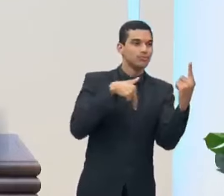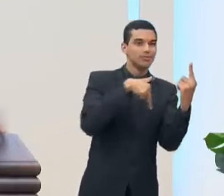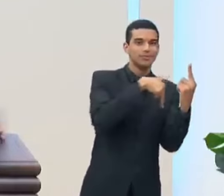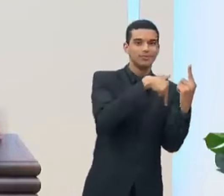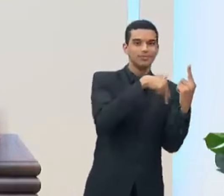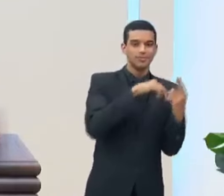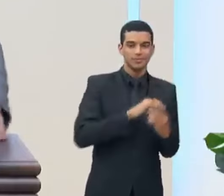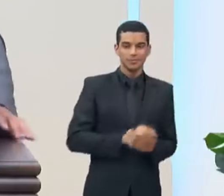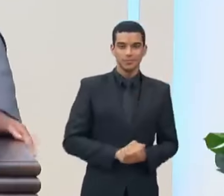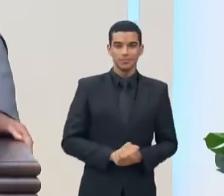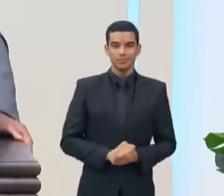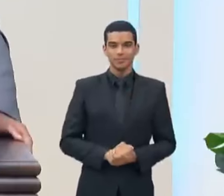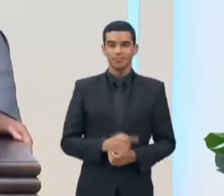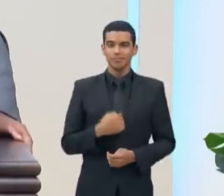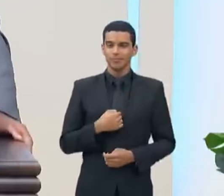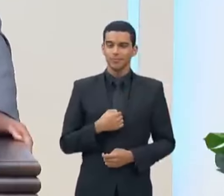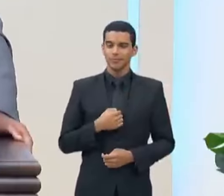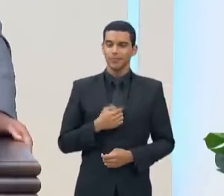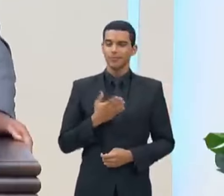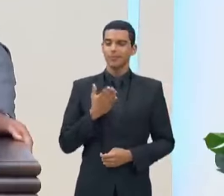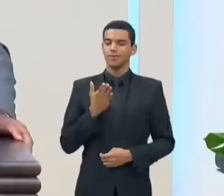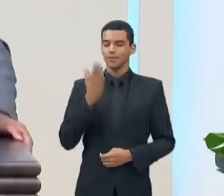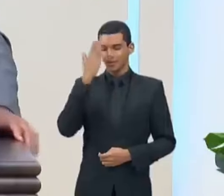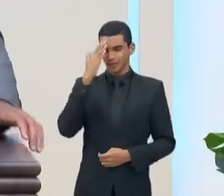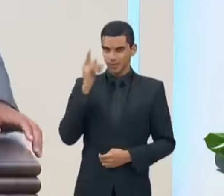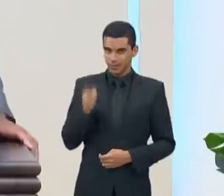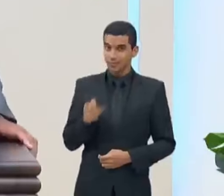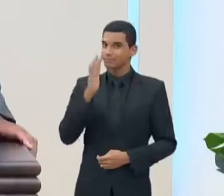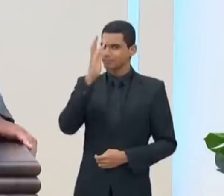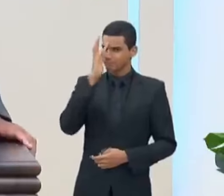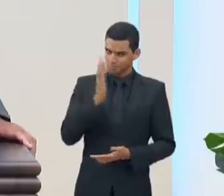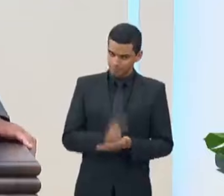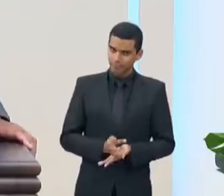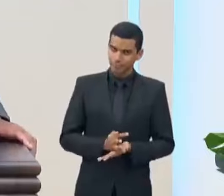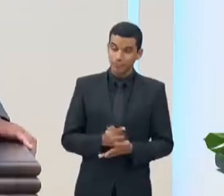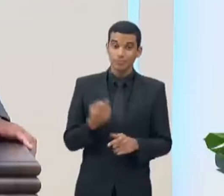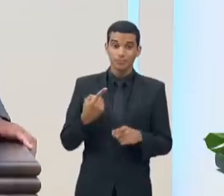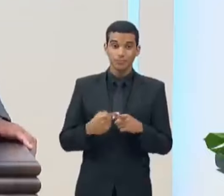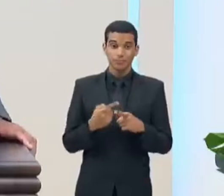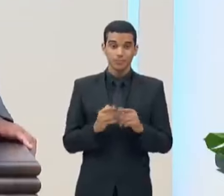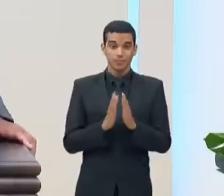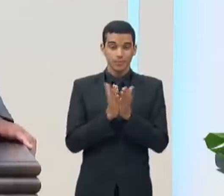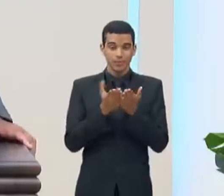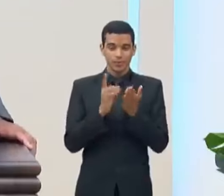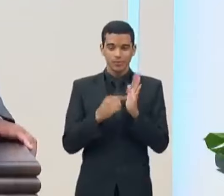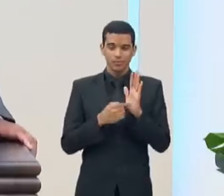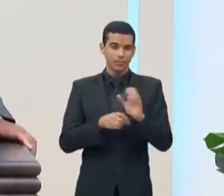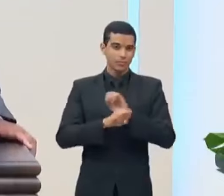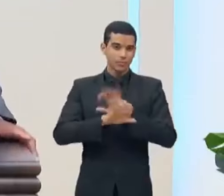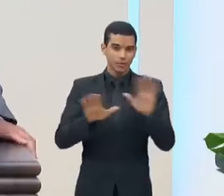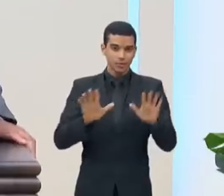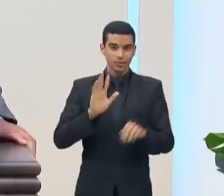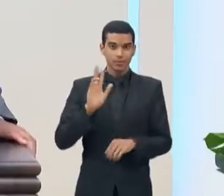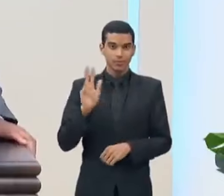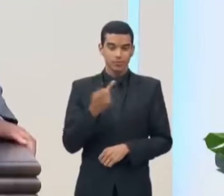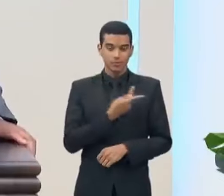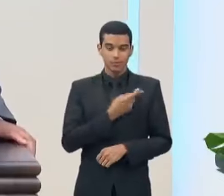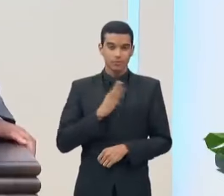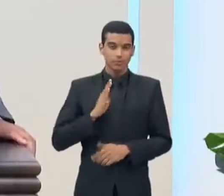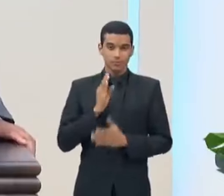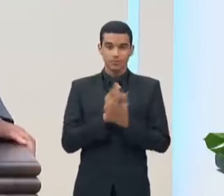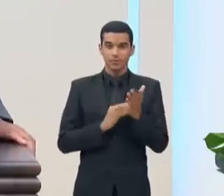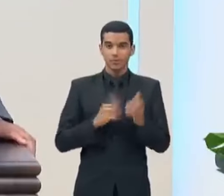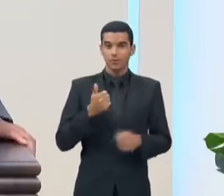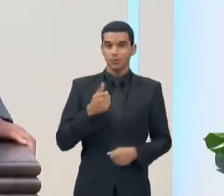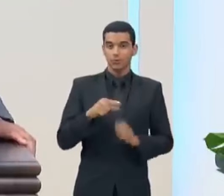Jesus. Isso eu chamo de fé, porque a Bíblia deixa muito claro, em Hebreus capítulo 11,